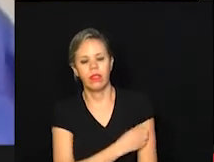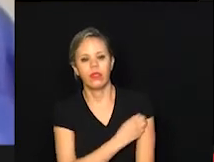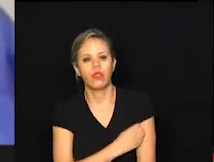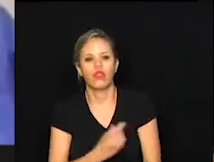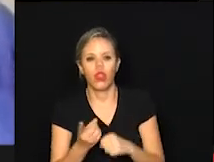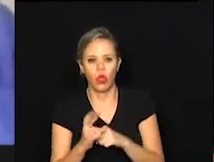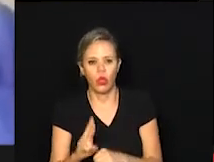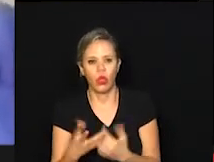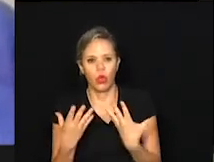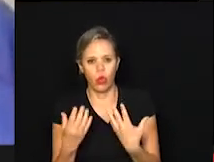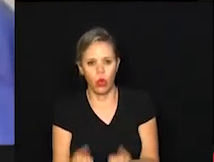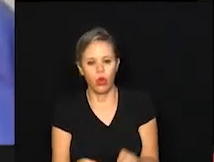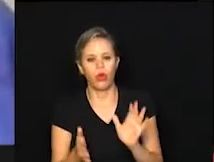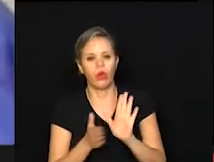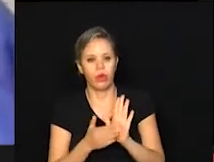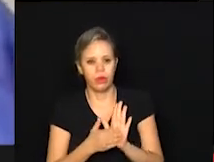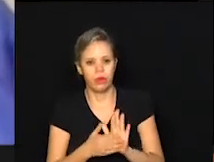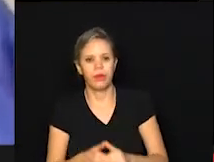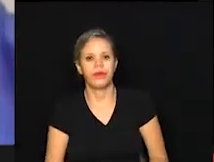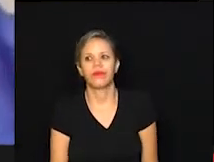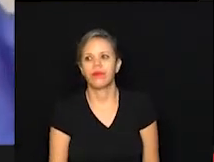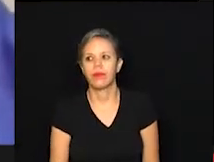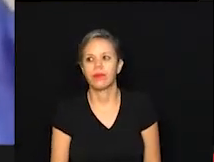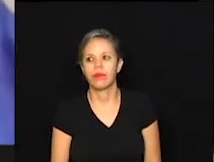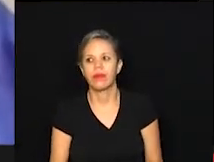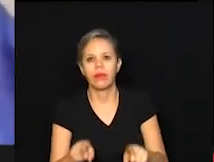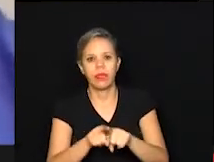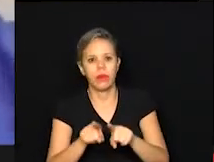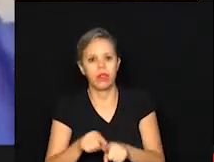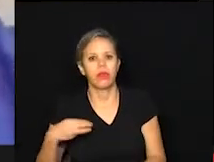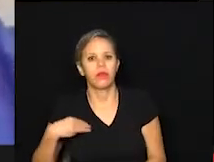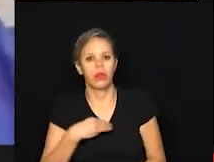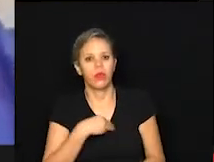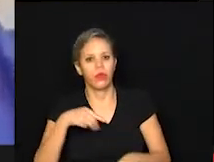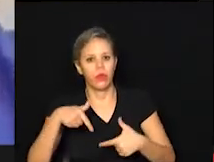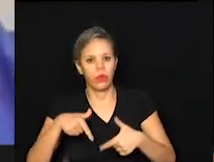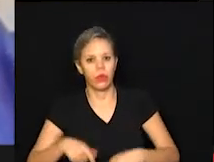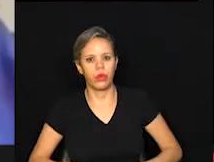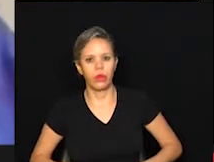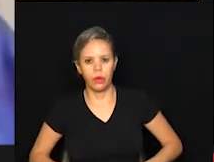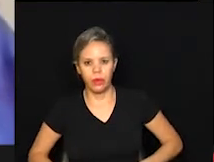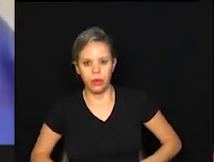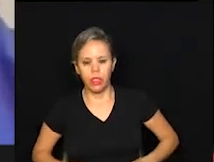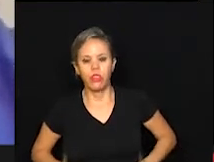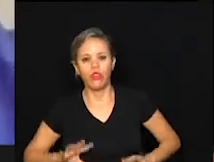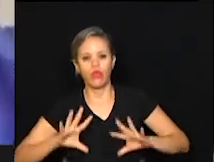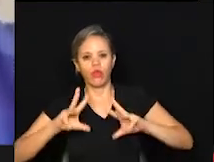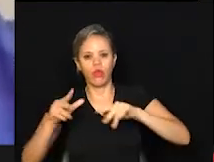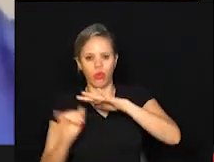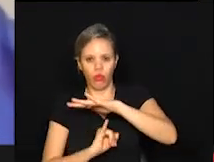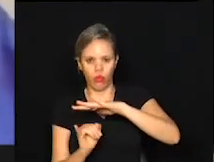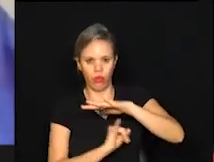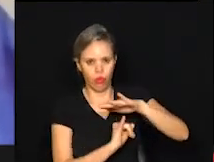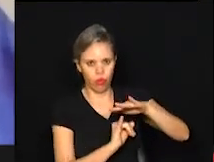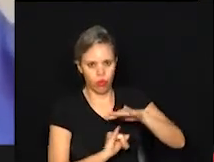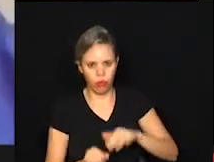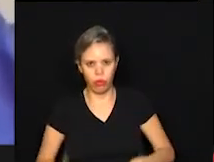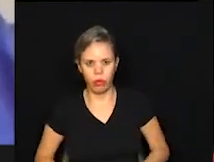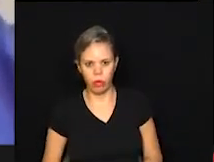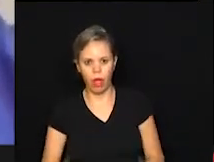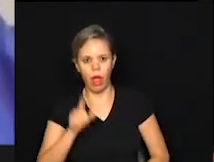nossas propostas, e também com o Ministério Público do Trabalho. Todas essas instituições